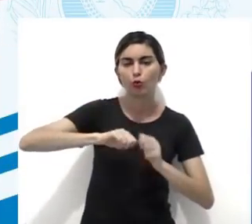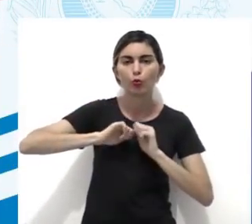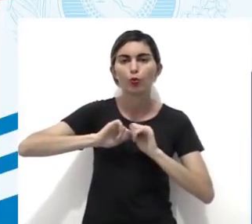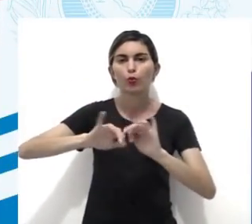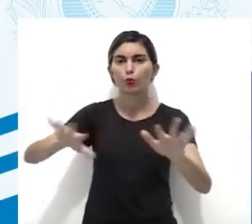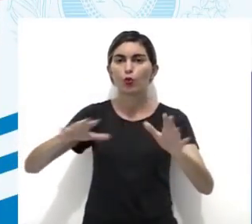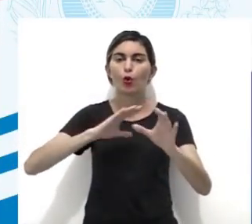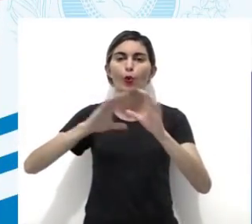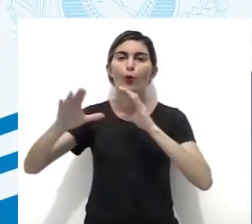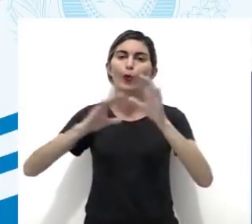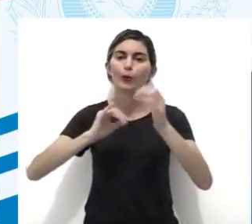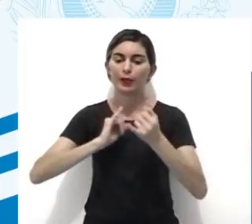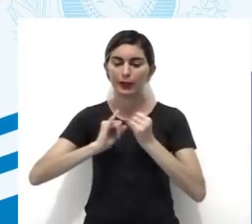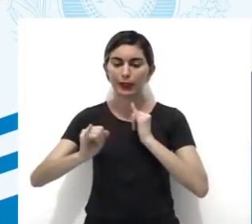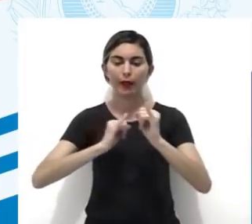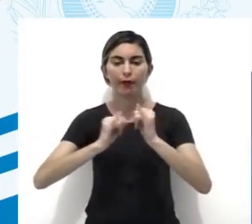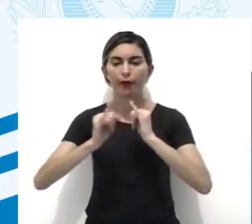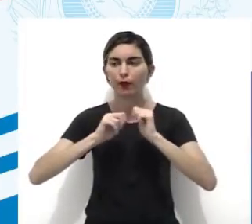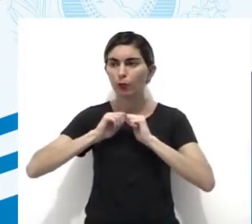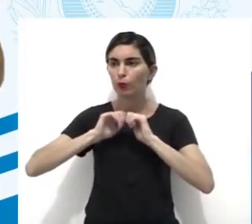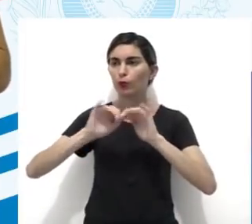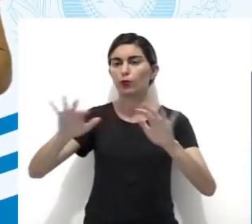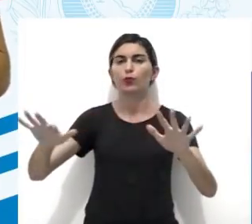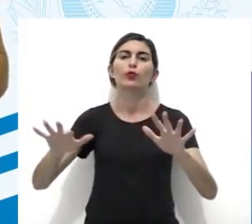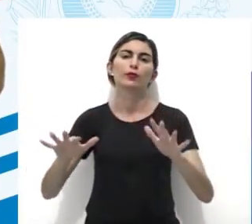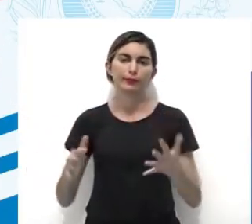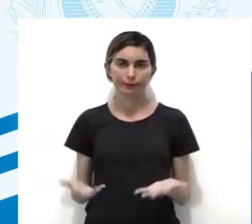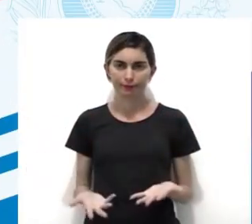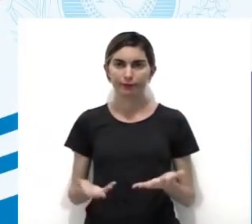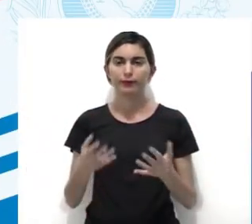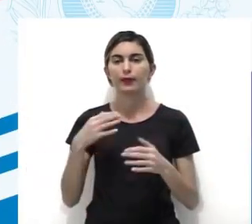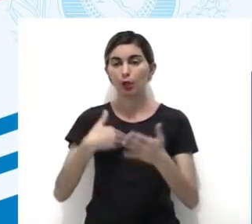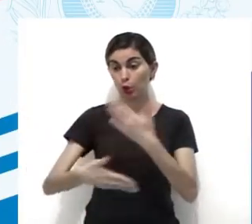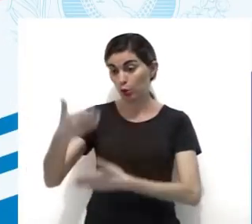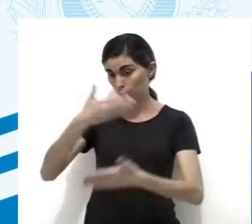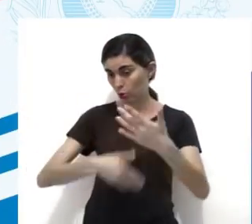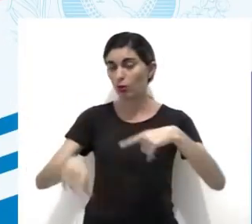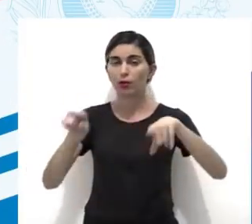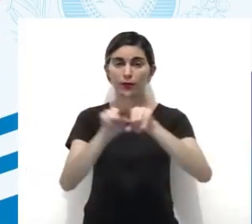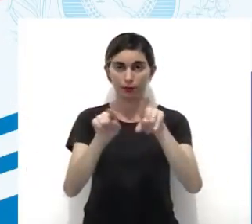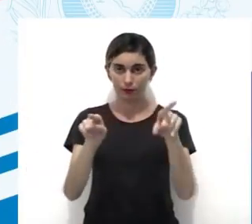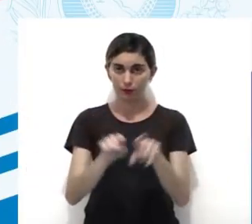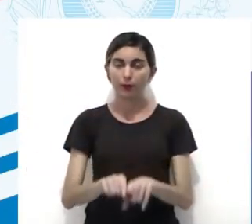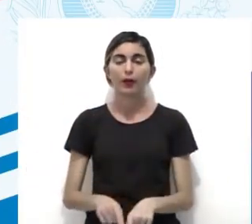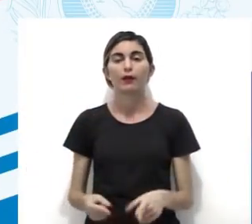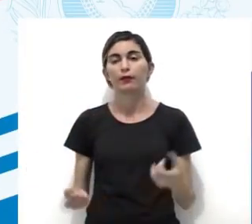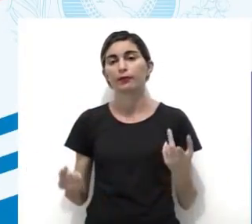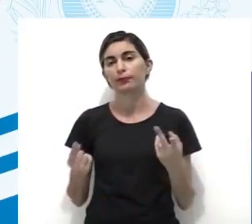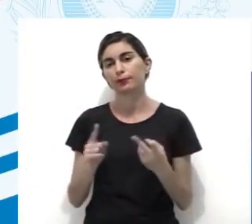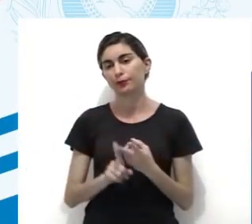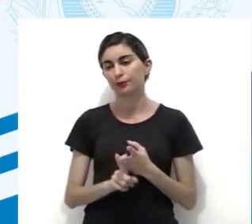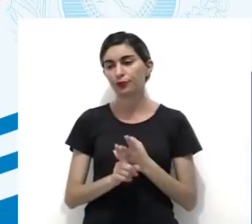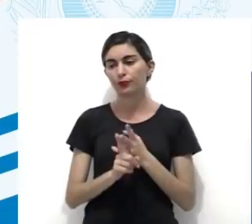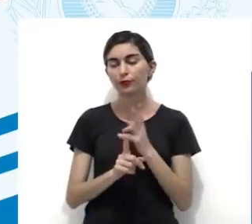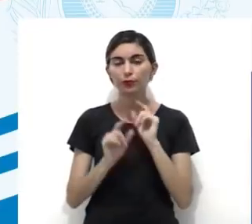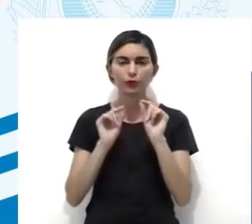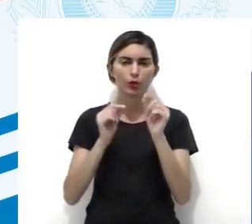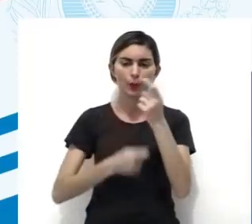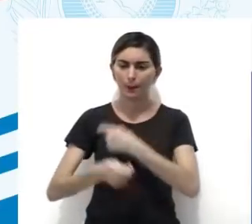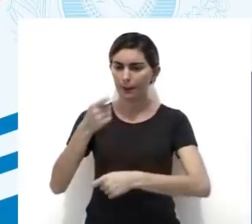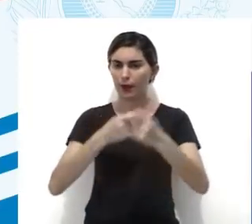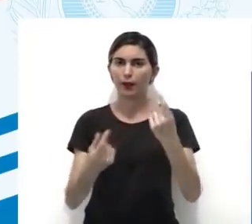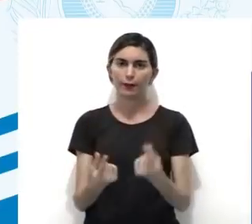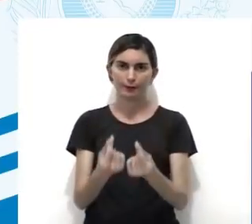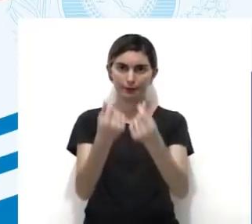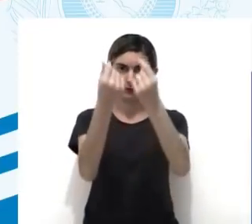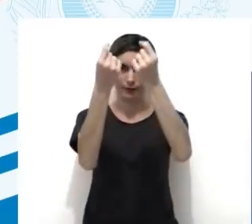de comunicação e pela internet. É importante salientar que essas trocas também atingem o mercado